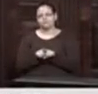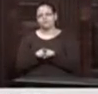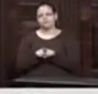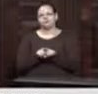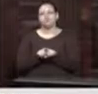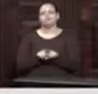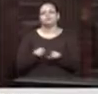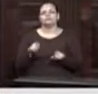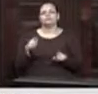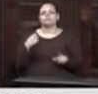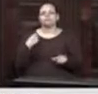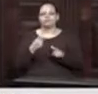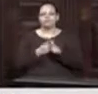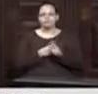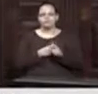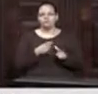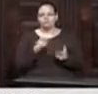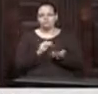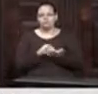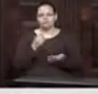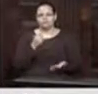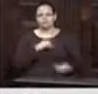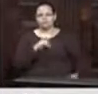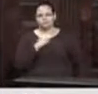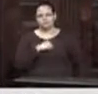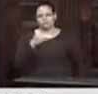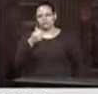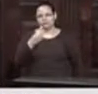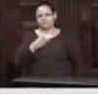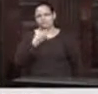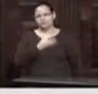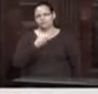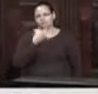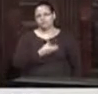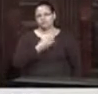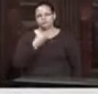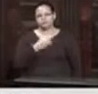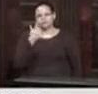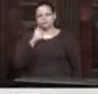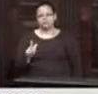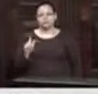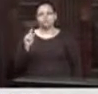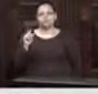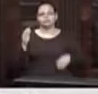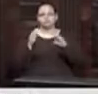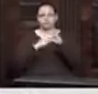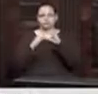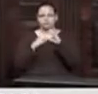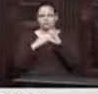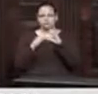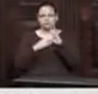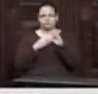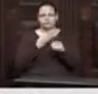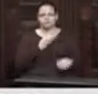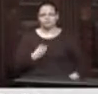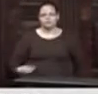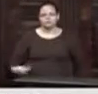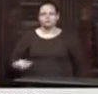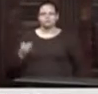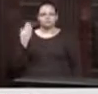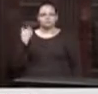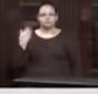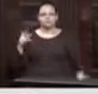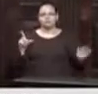do débito do 13º. A outra questão é aquela que trata dos concursos públicos. Lá atrás, na